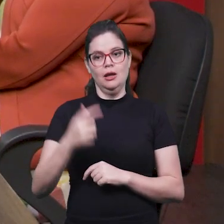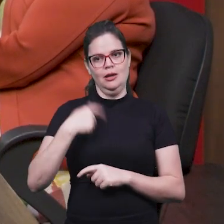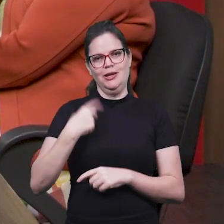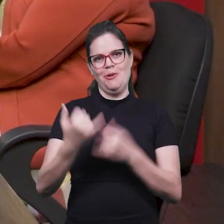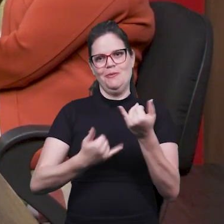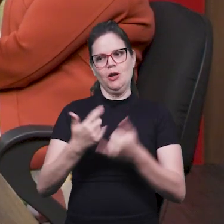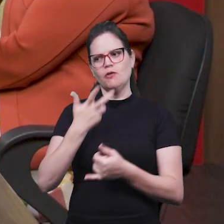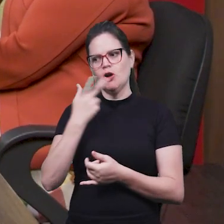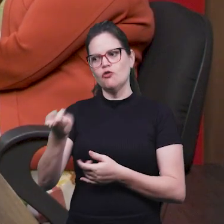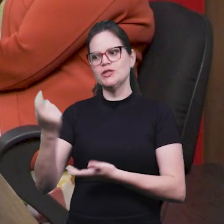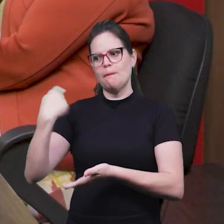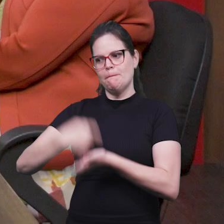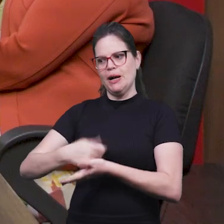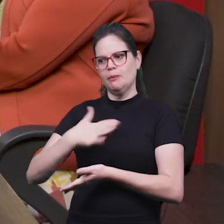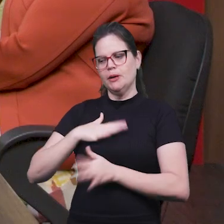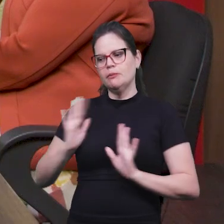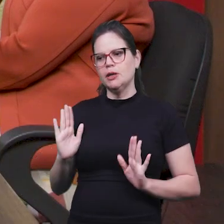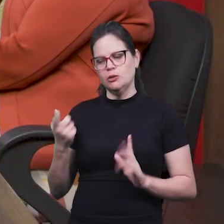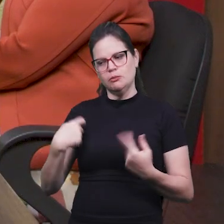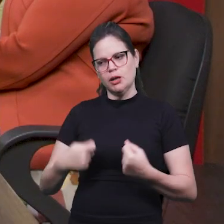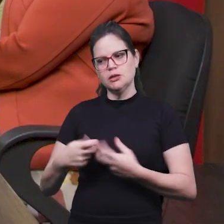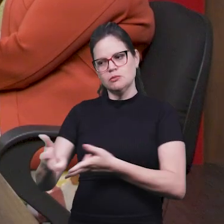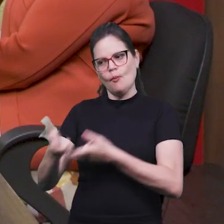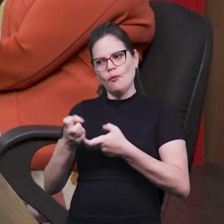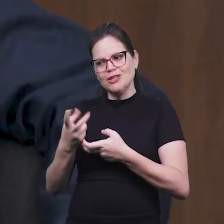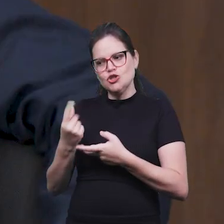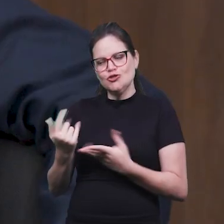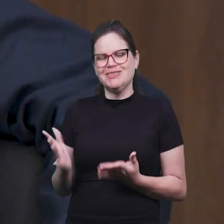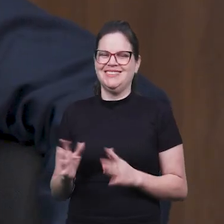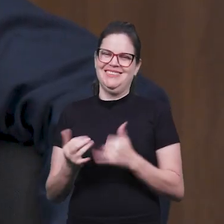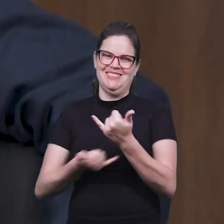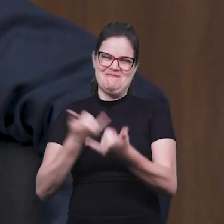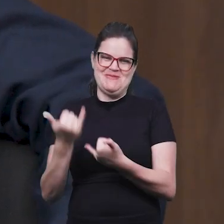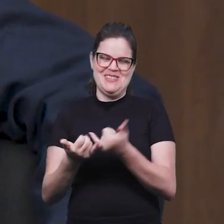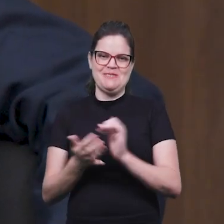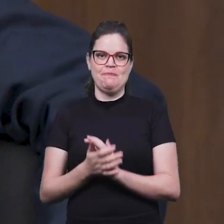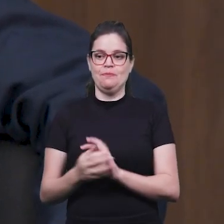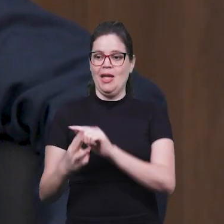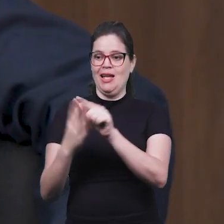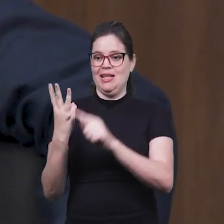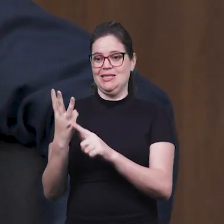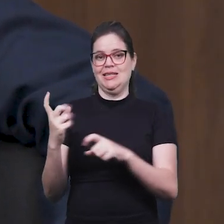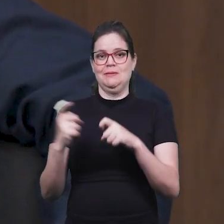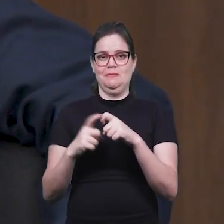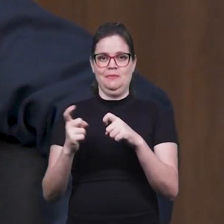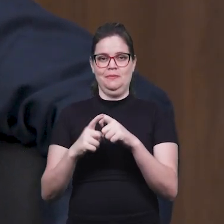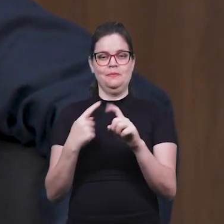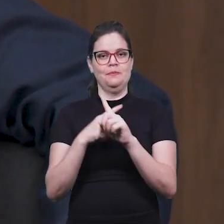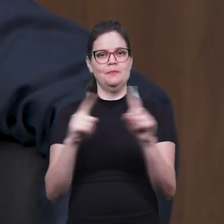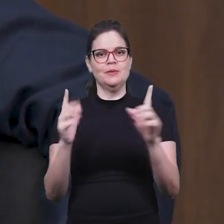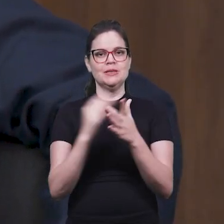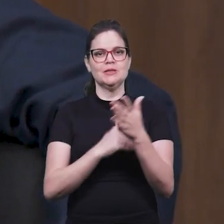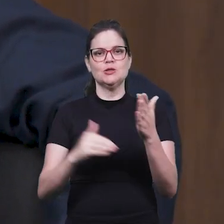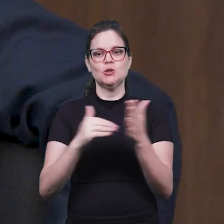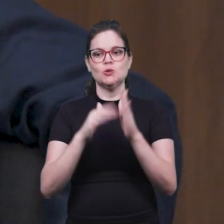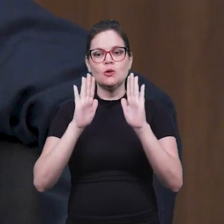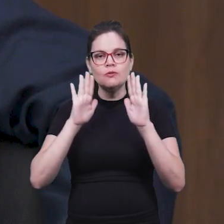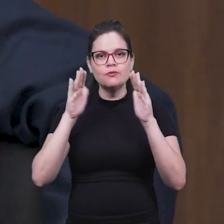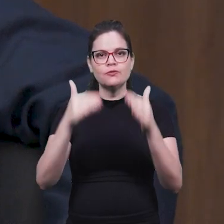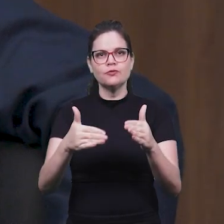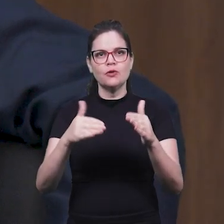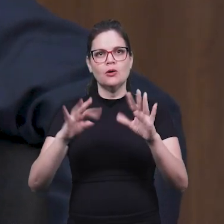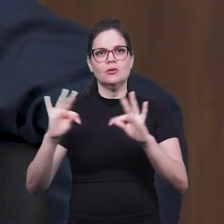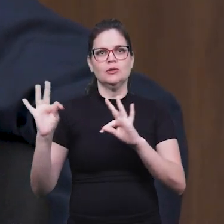as 3 são médicas e nós tivemos... Mas todo o nosso foco, quer dizer, de percepção de coisa, e